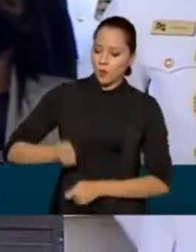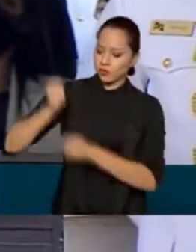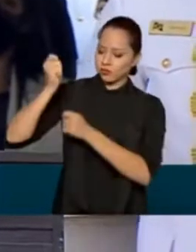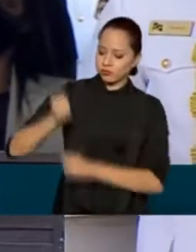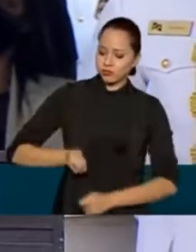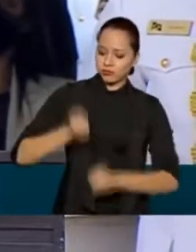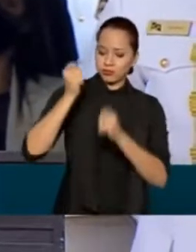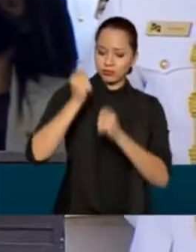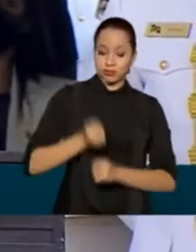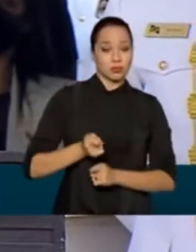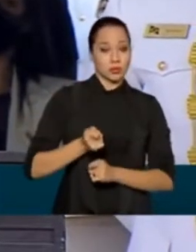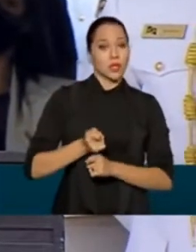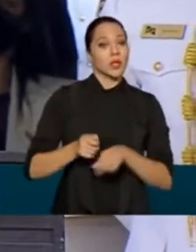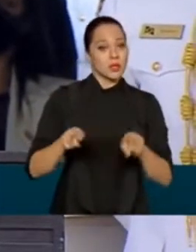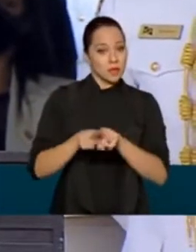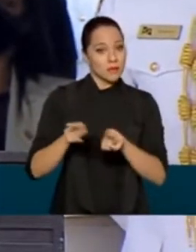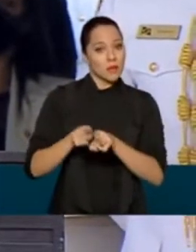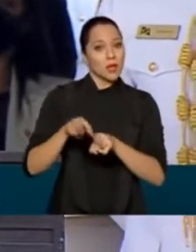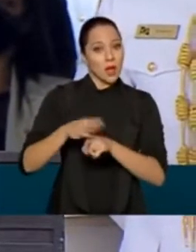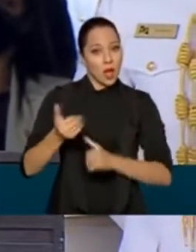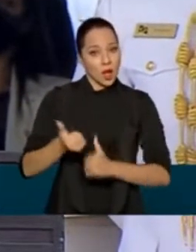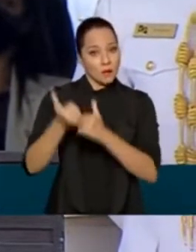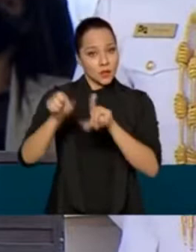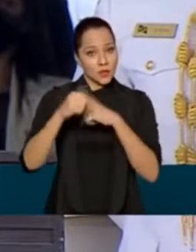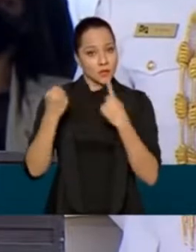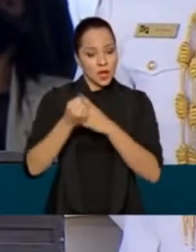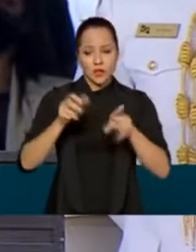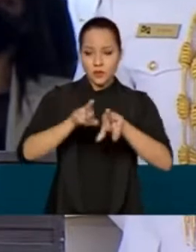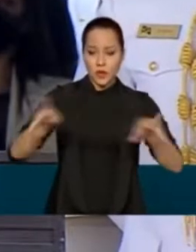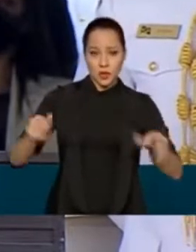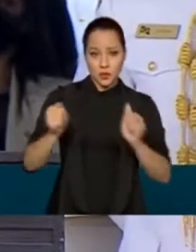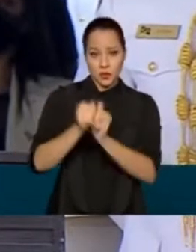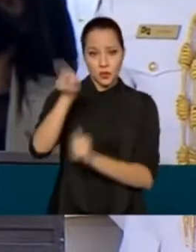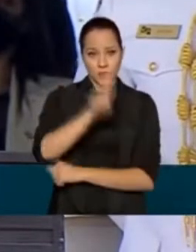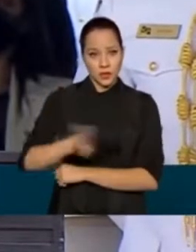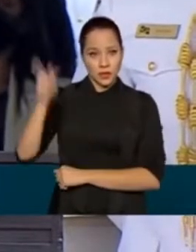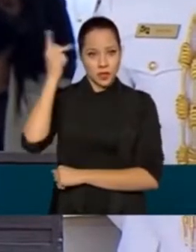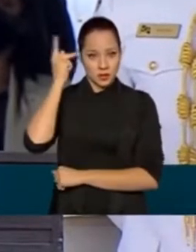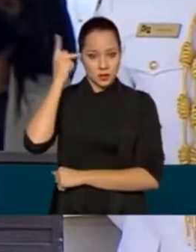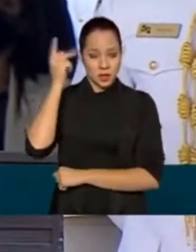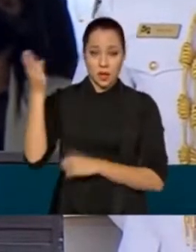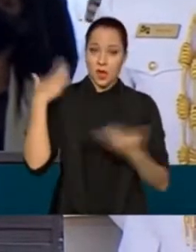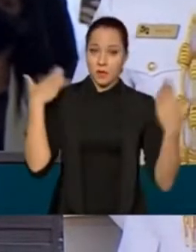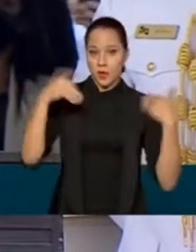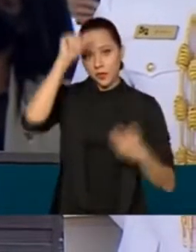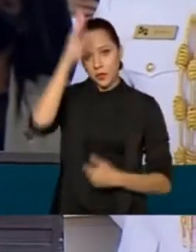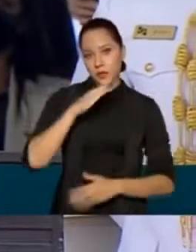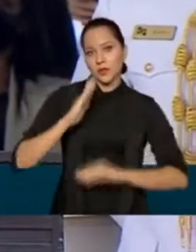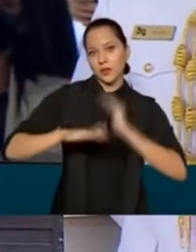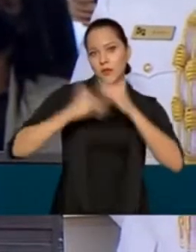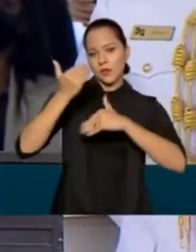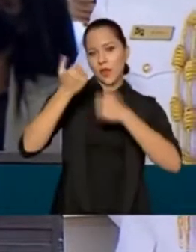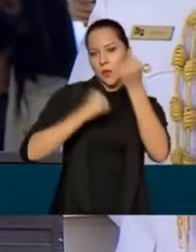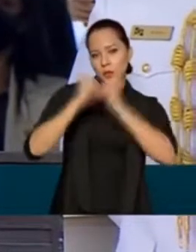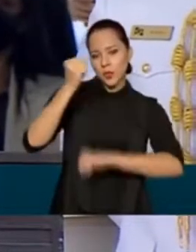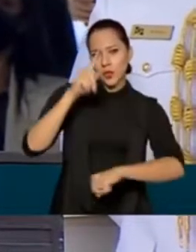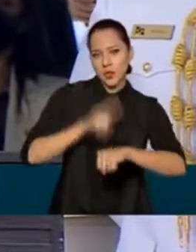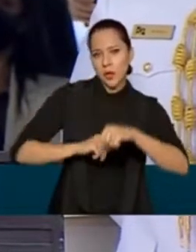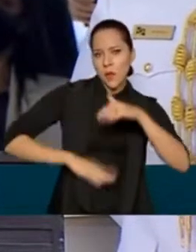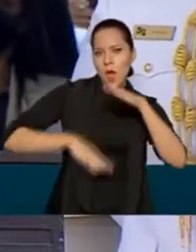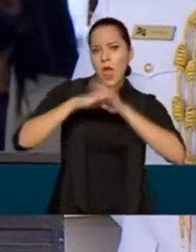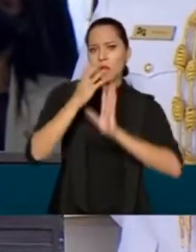conduzimos obras sociais variadas. Juntamente com a Universidade de São Paulo, a Marinha do Brasil desenvolveu e produziu em tempo